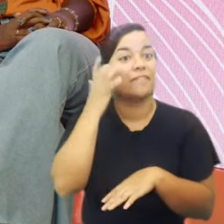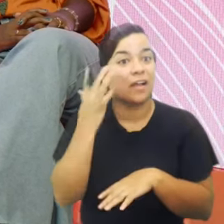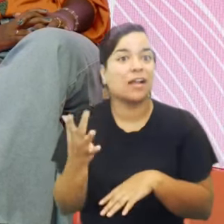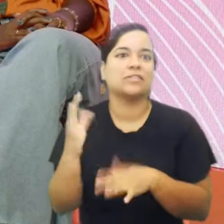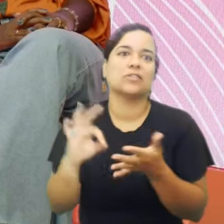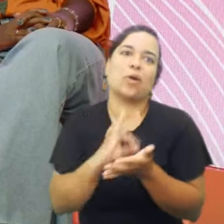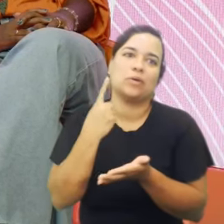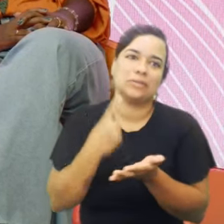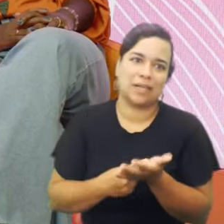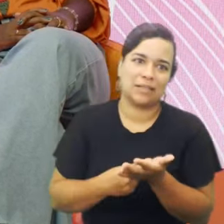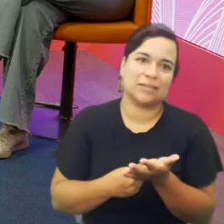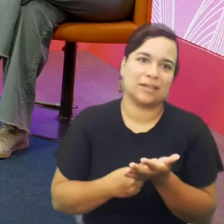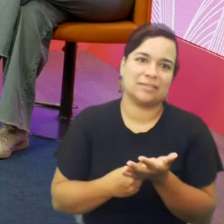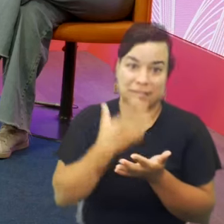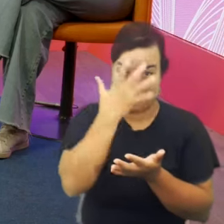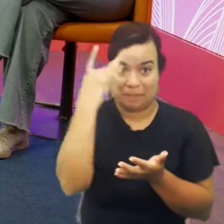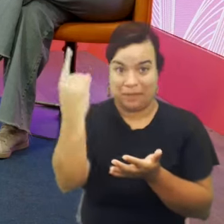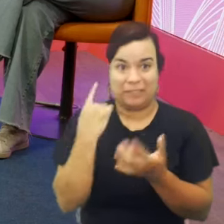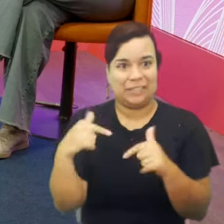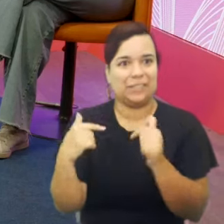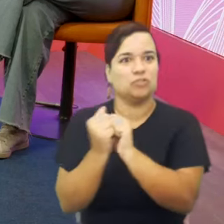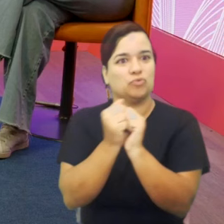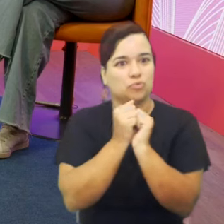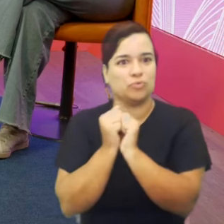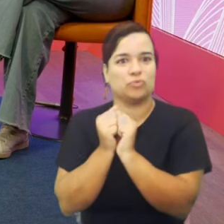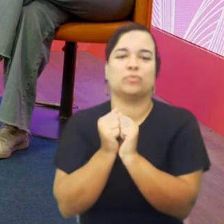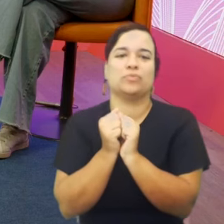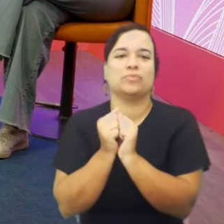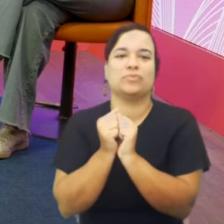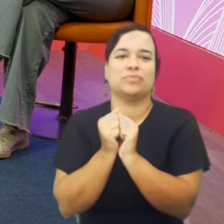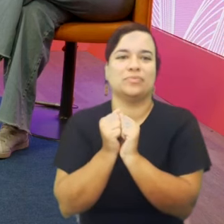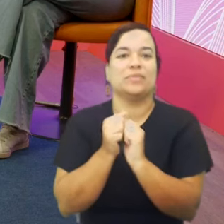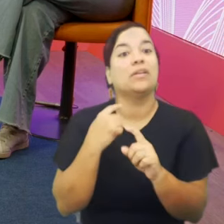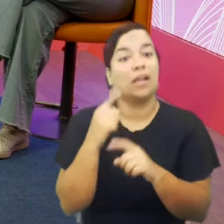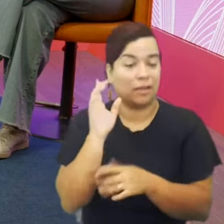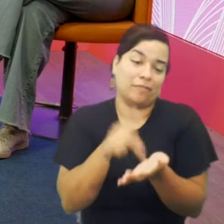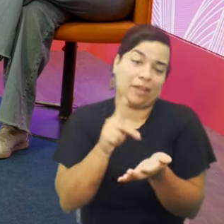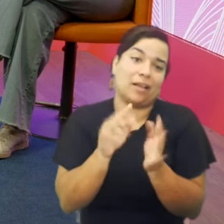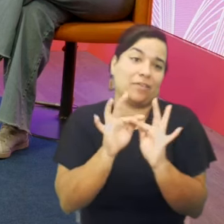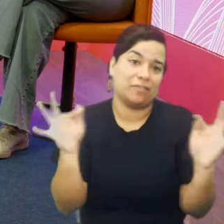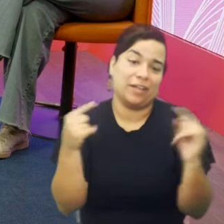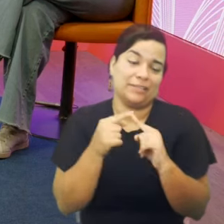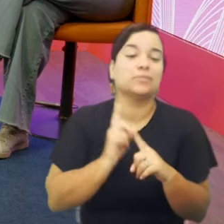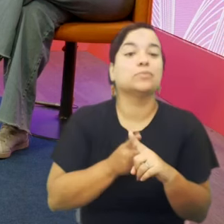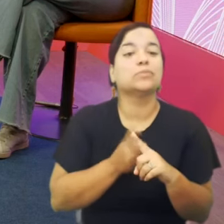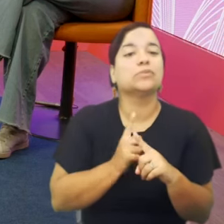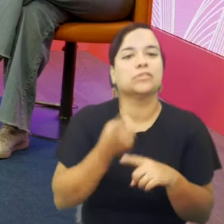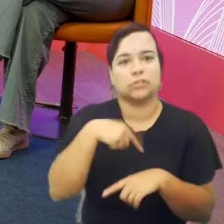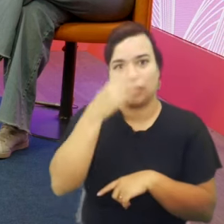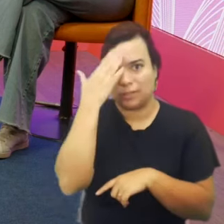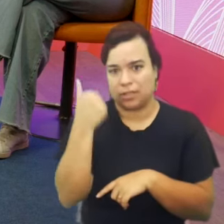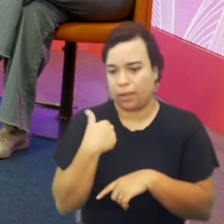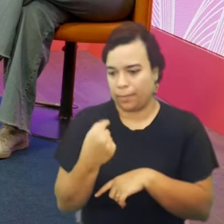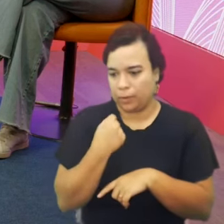gente. Você quer contratar a gente? Não, sabe o que eu estou dizendo? Não, não é a gente. Estou falando para as empreendedoras que estamos. Por quê? Porque quando a gente sabe